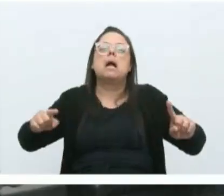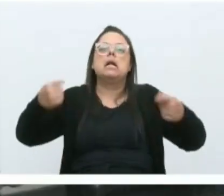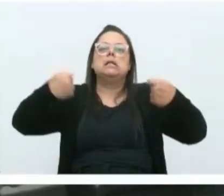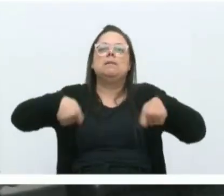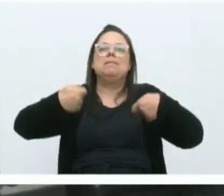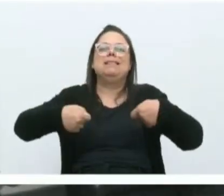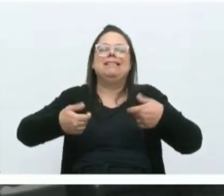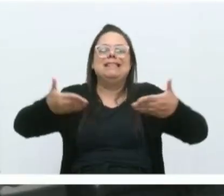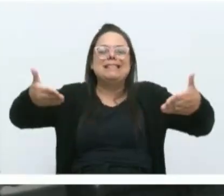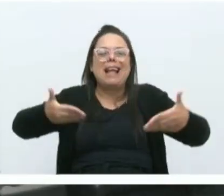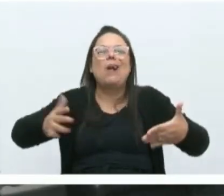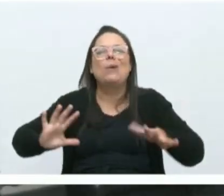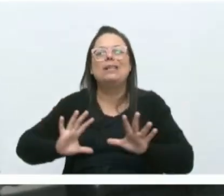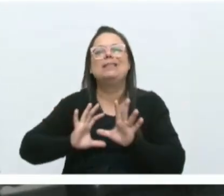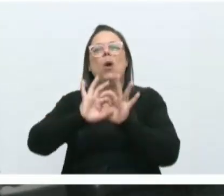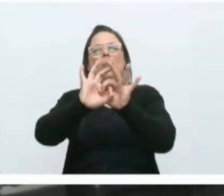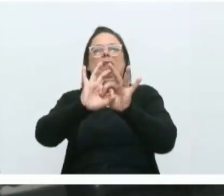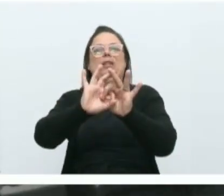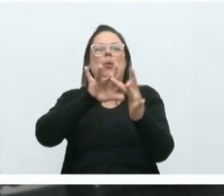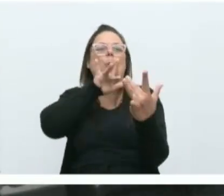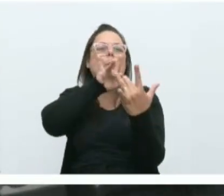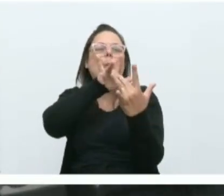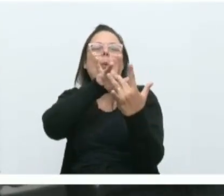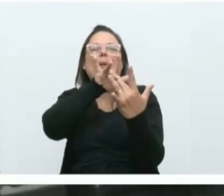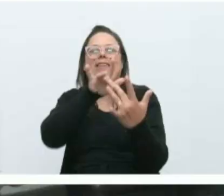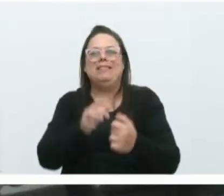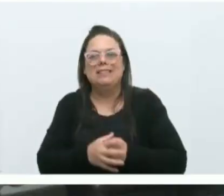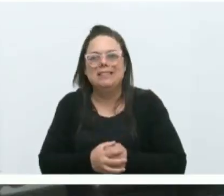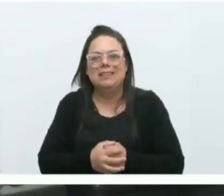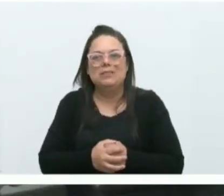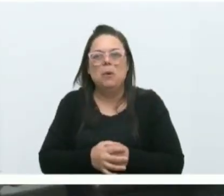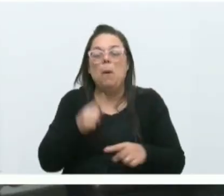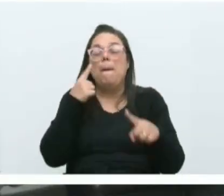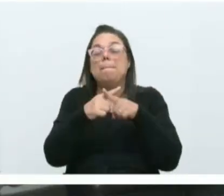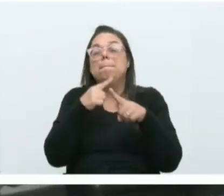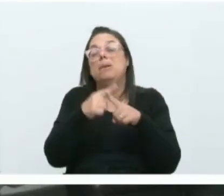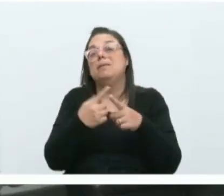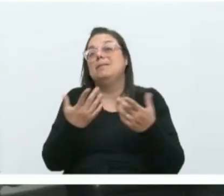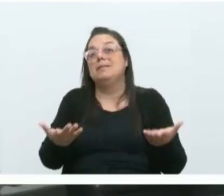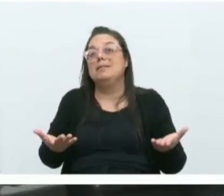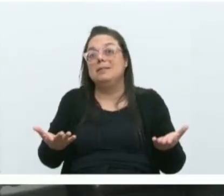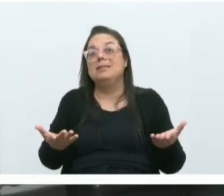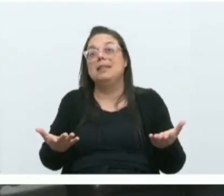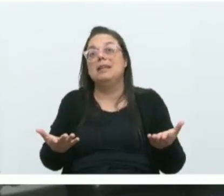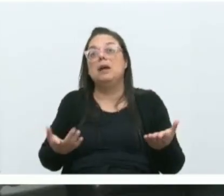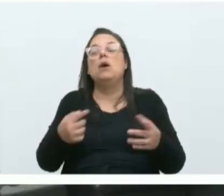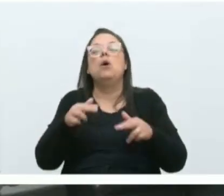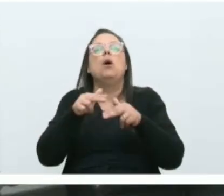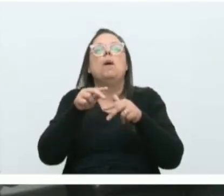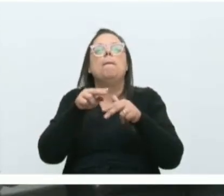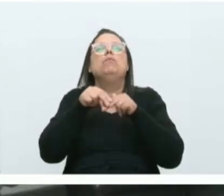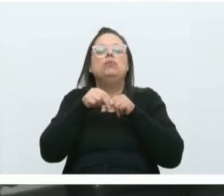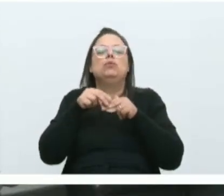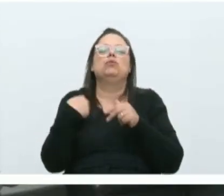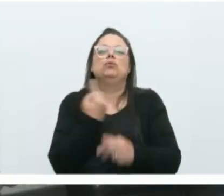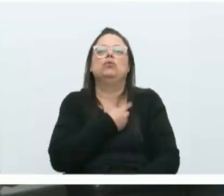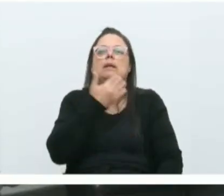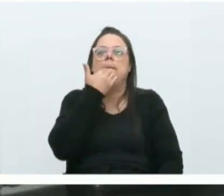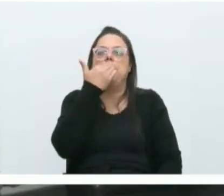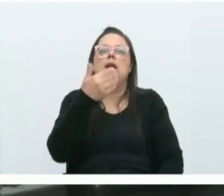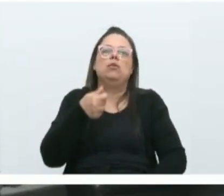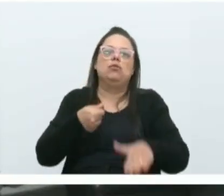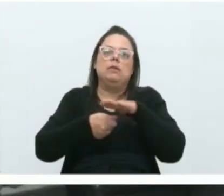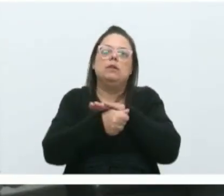o momento. O momento é urgente, porque o equipamento, por isso que a gente pede esse investimento, embora